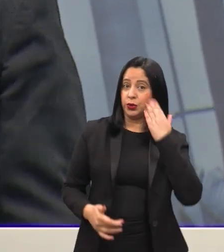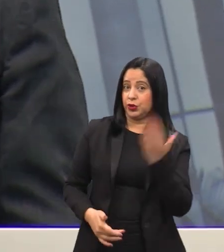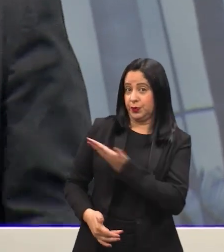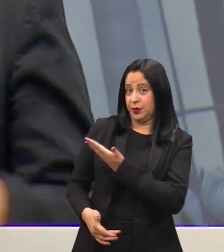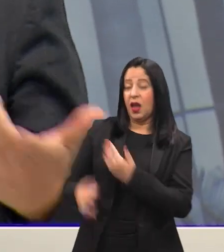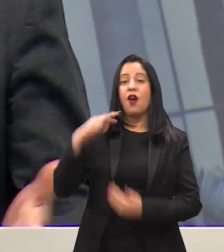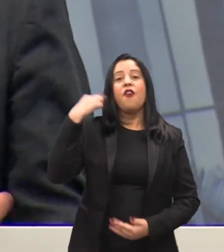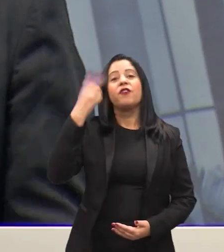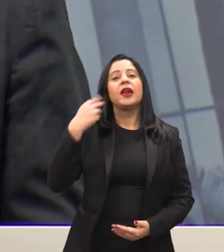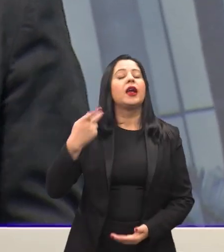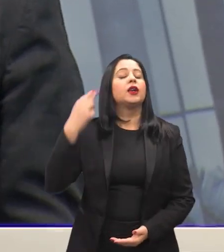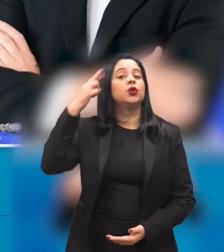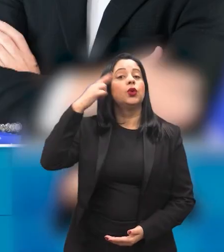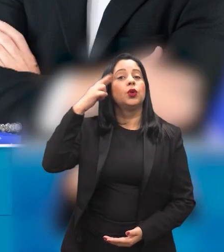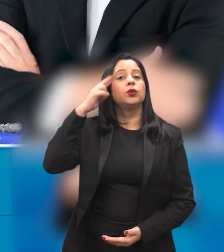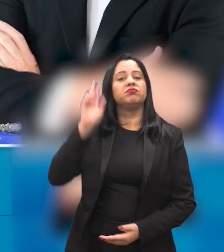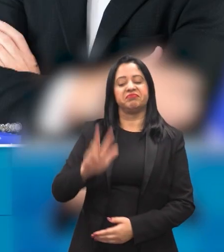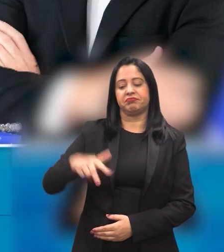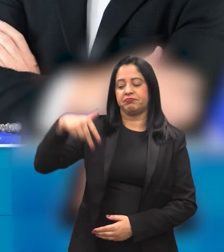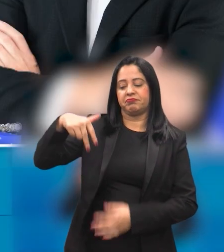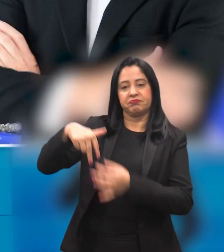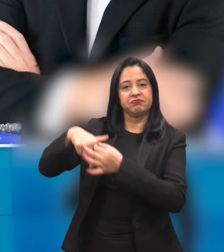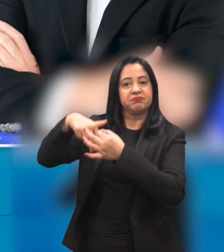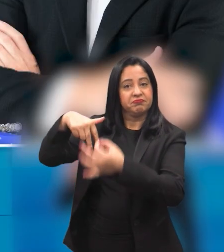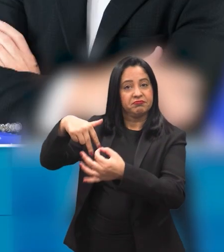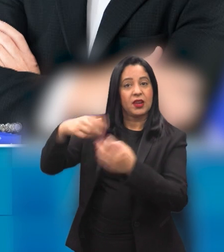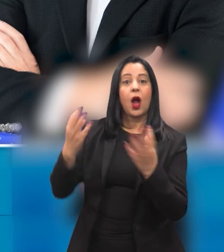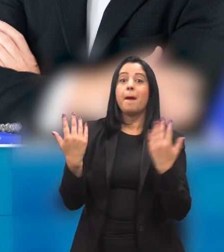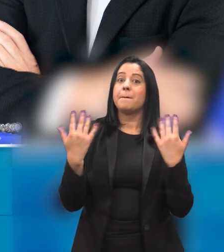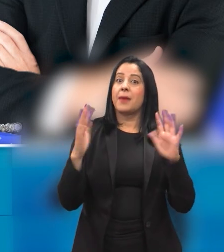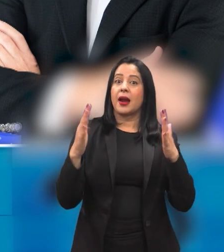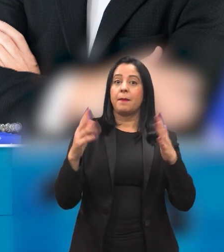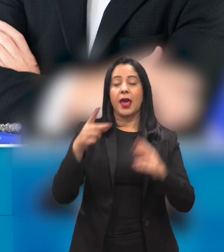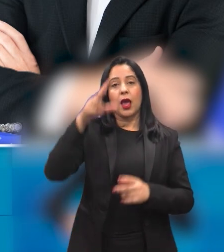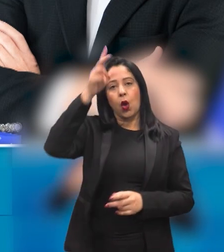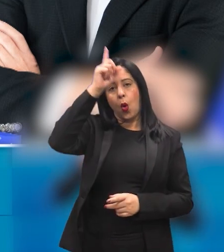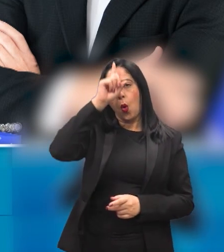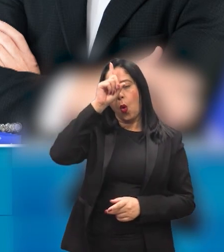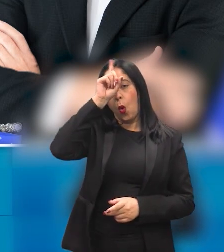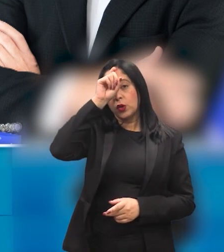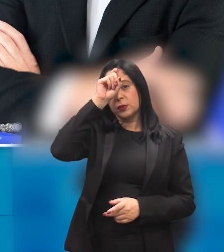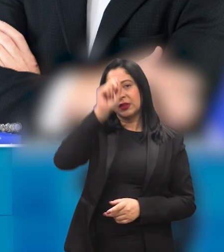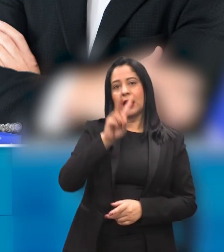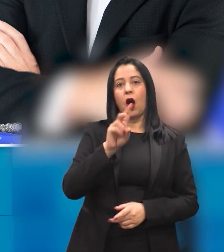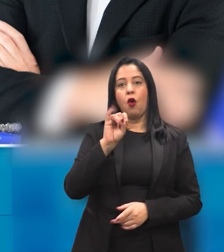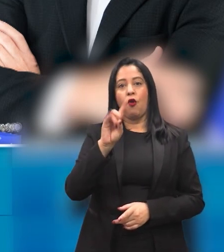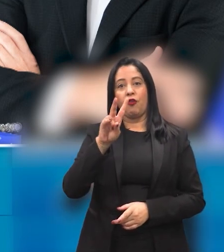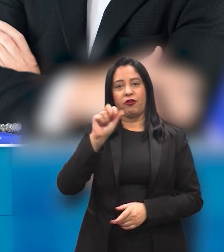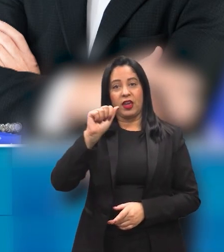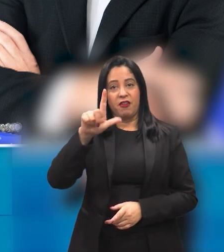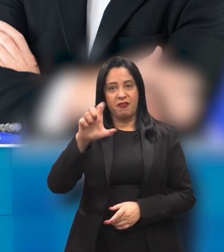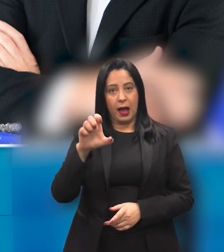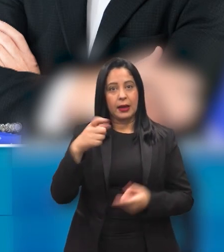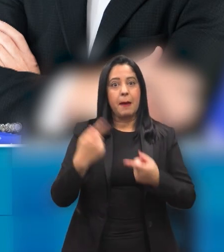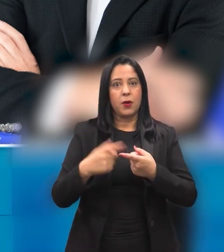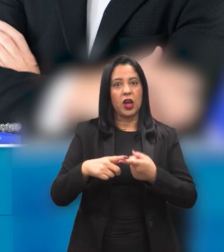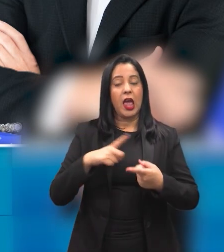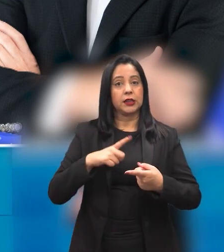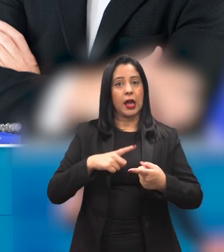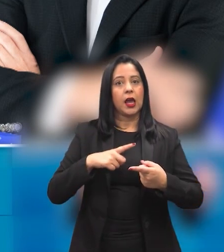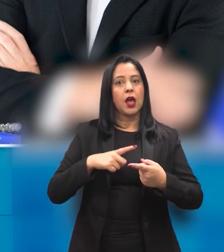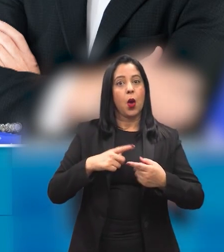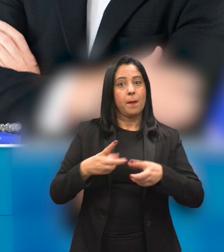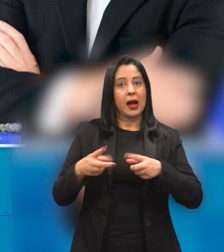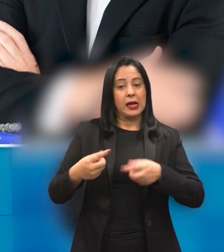Rogério da Acazem foi à tribuna para parabenizar o Hospital Vivale pela primeira cirurgia robótica realizada